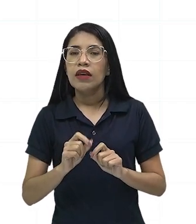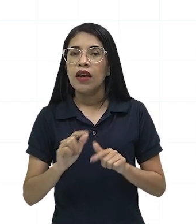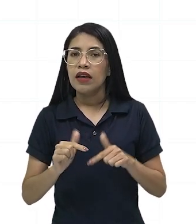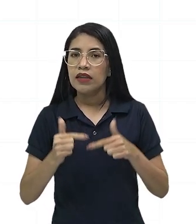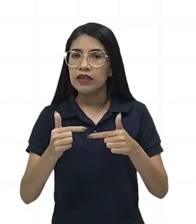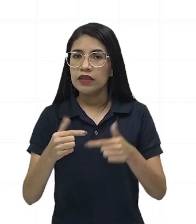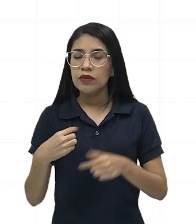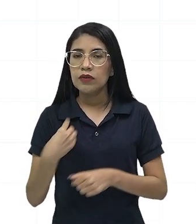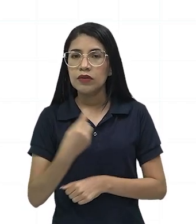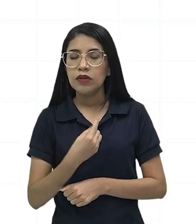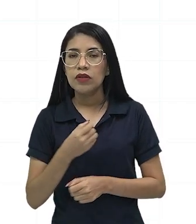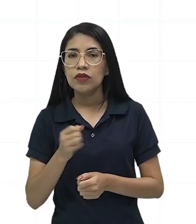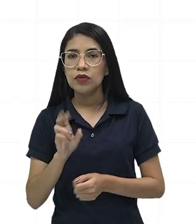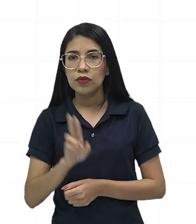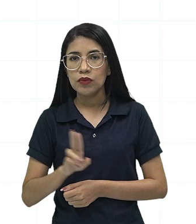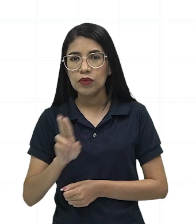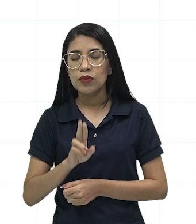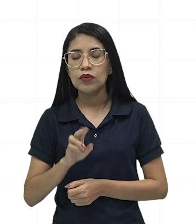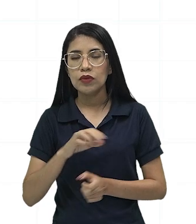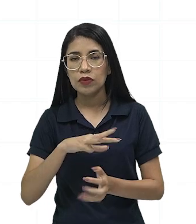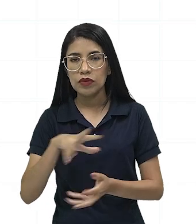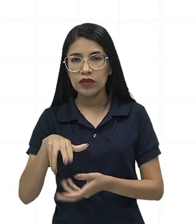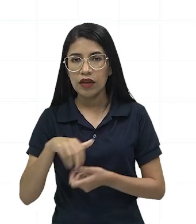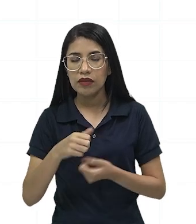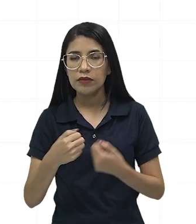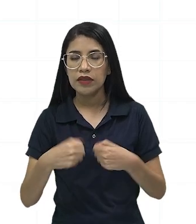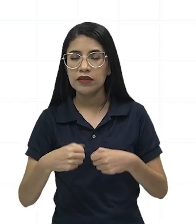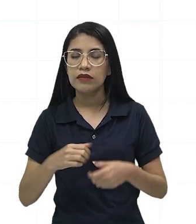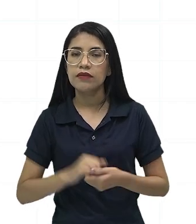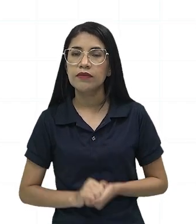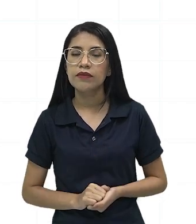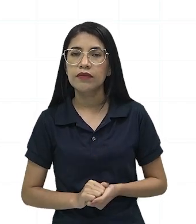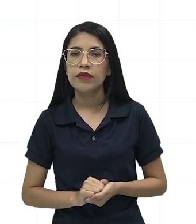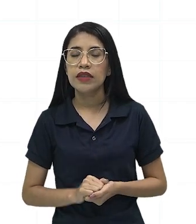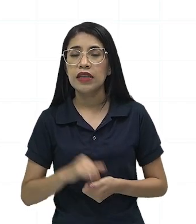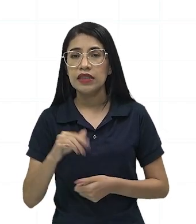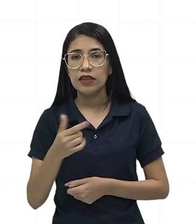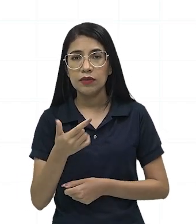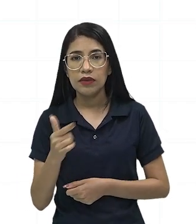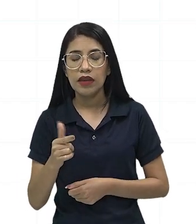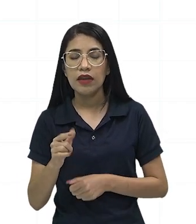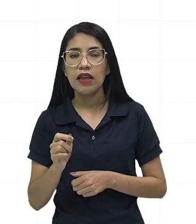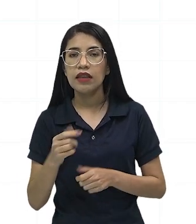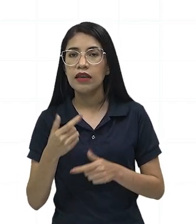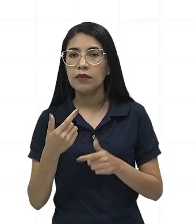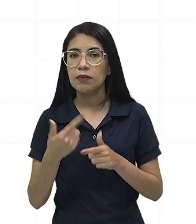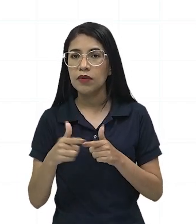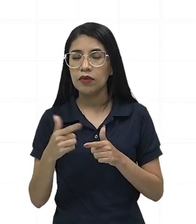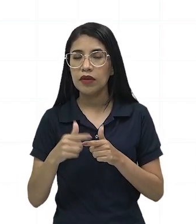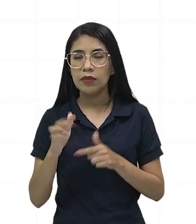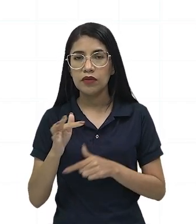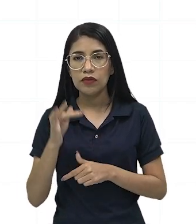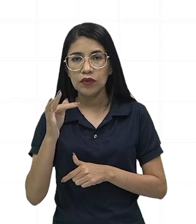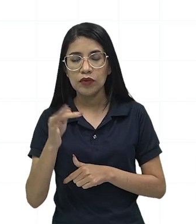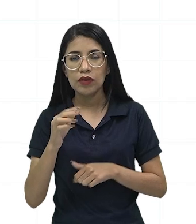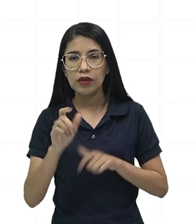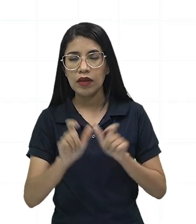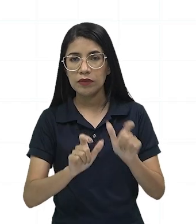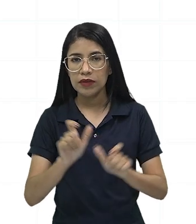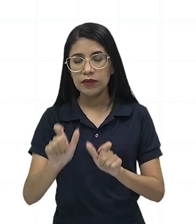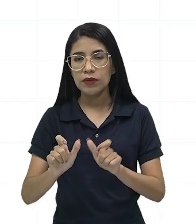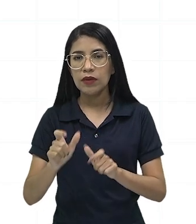nossos hábitos de consumo sustentáveis. Caso contrário, nós teremos problemas de suprir a demanda de toda a